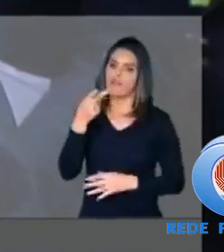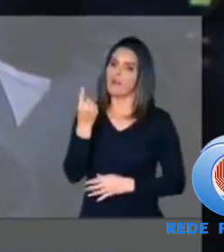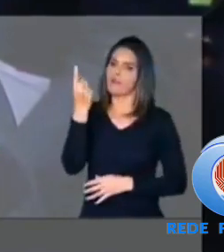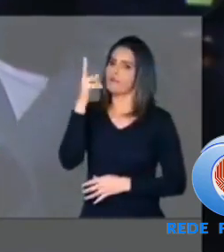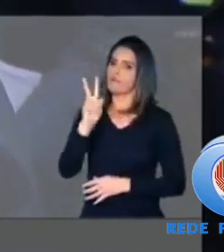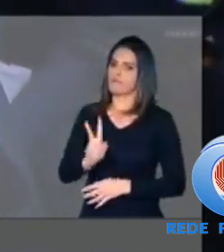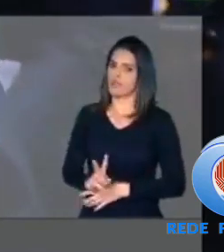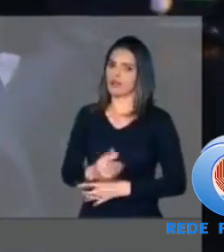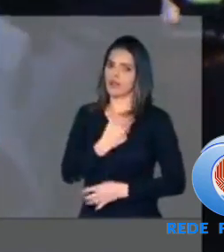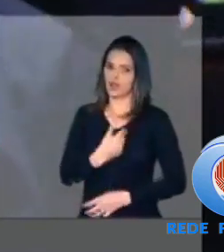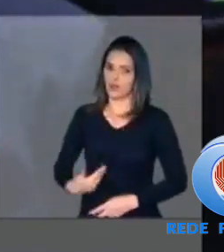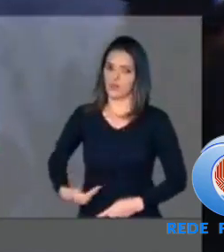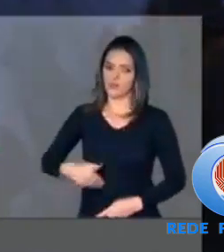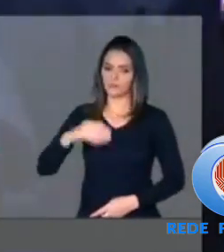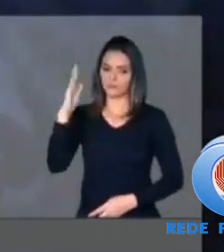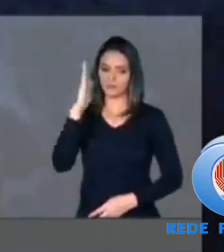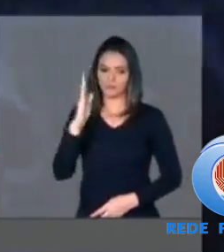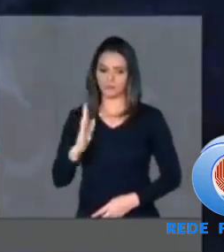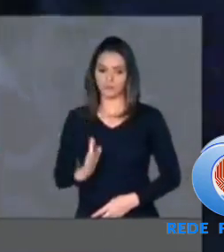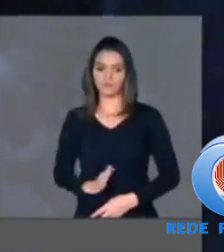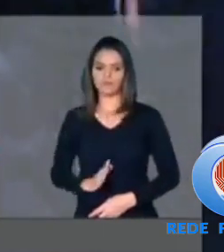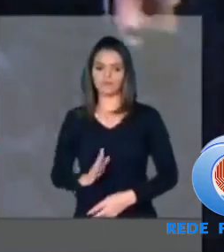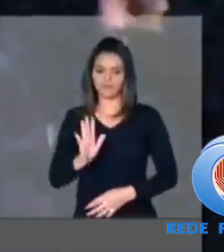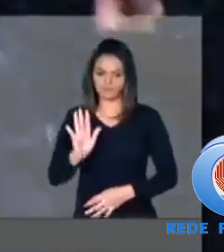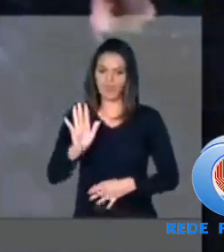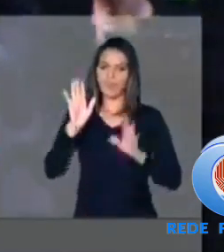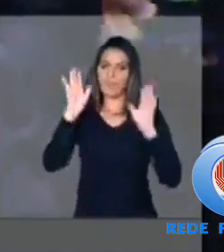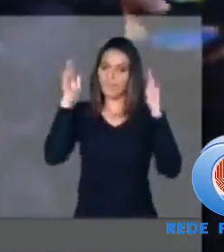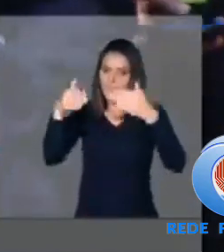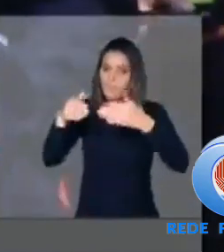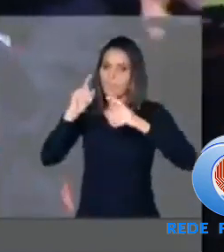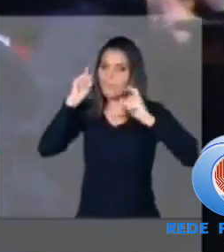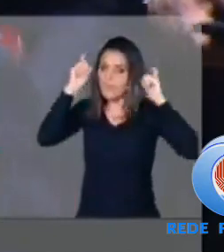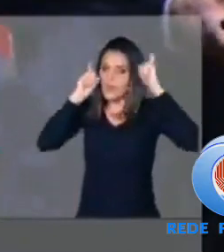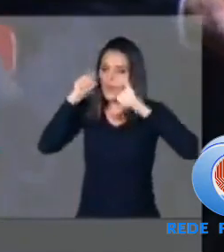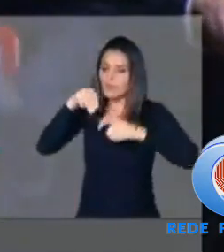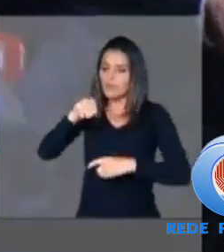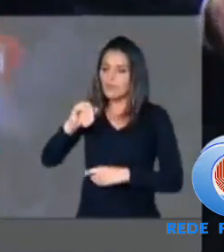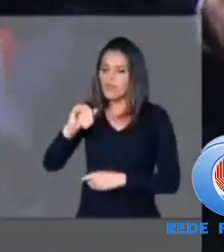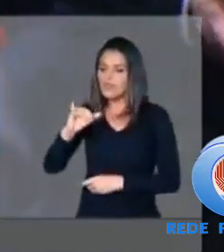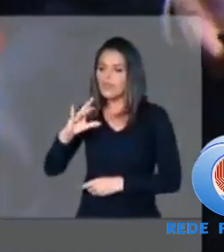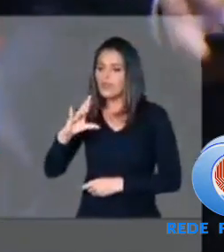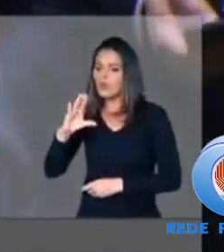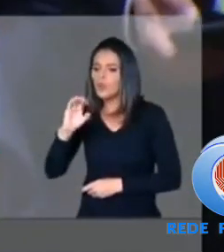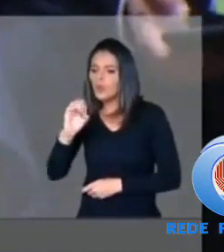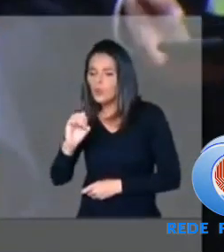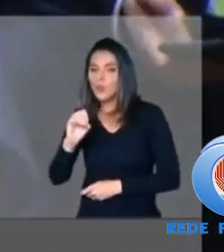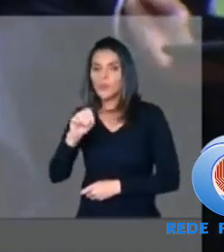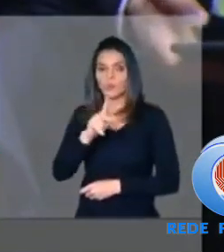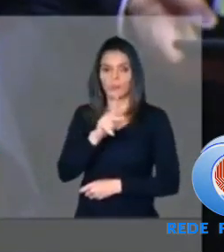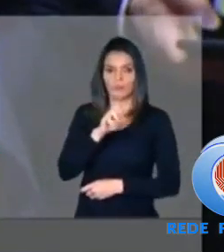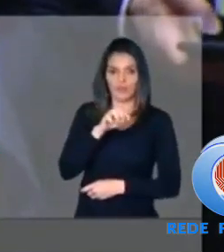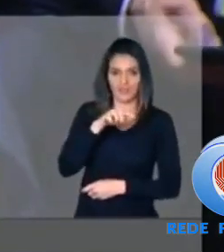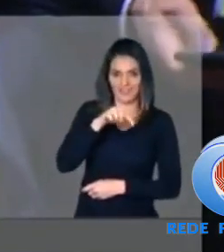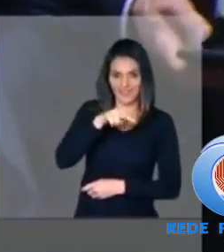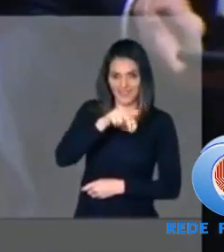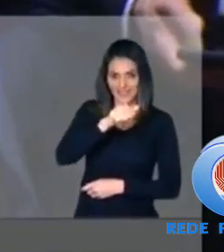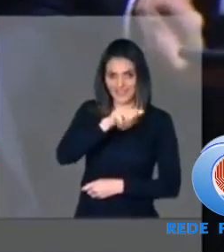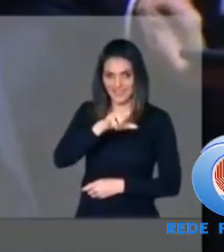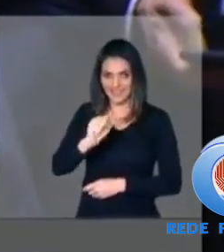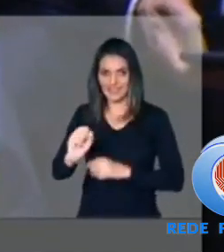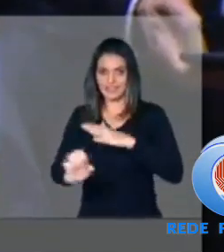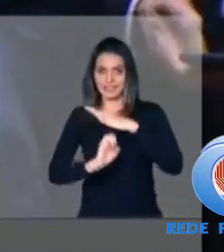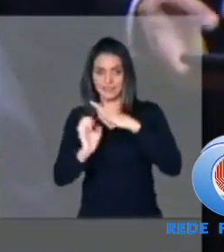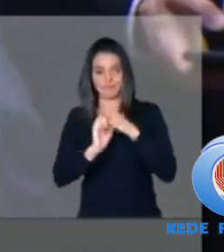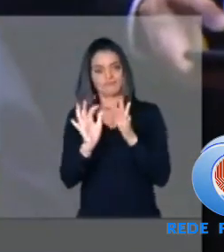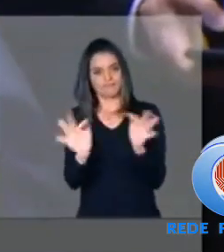primeira vez que o governo brasileiro cuida das micro e pequenas empresas. E é isso que nós precisamos valorizar. E saudar o